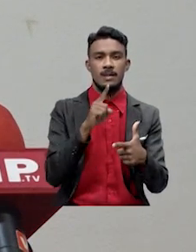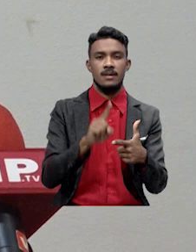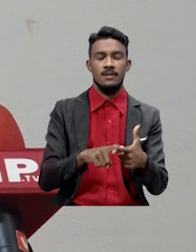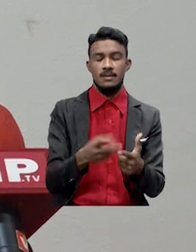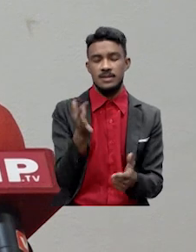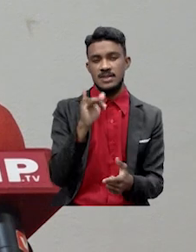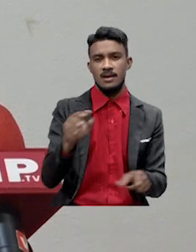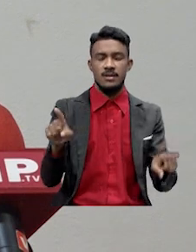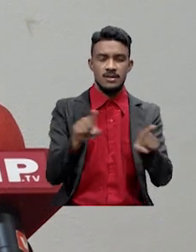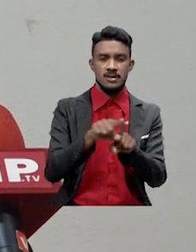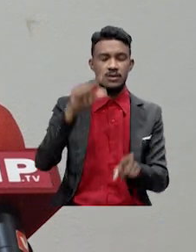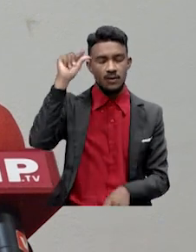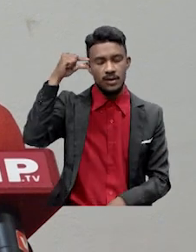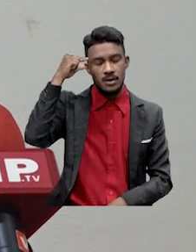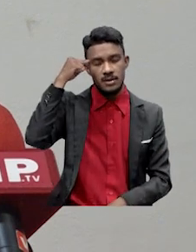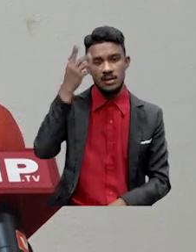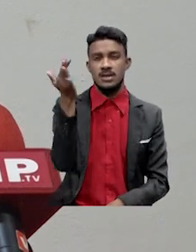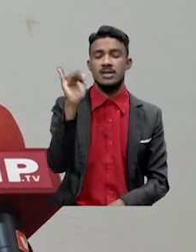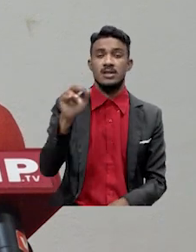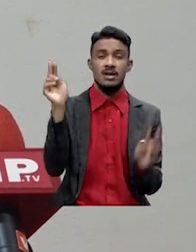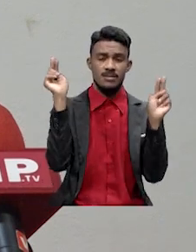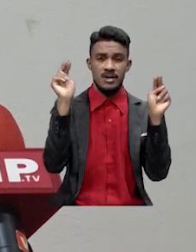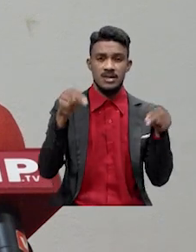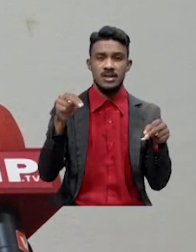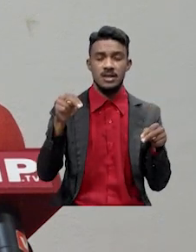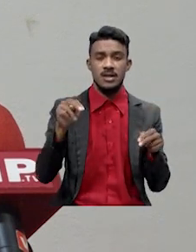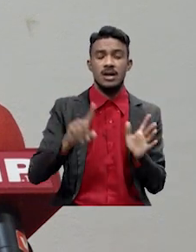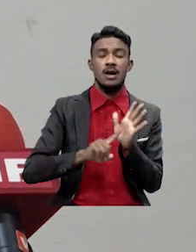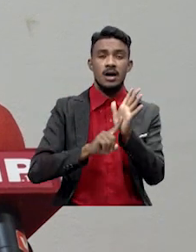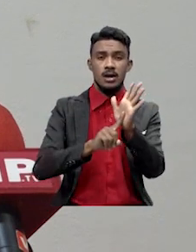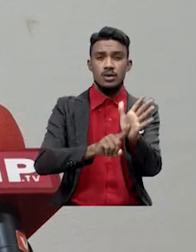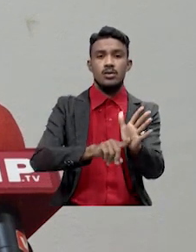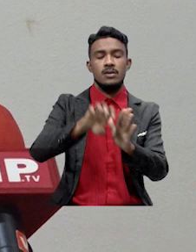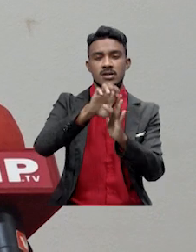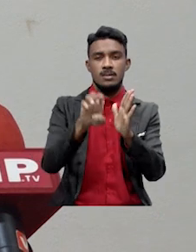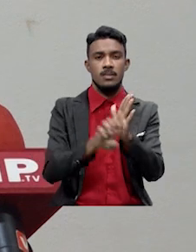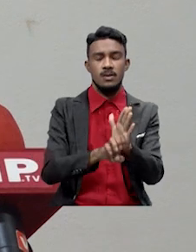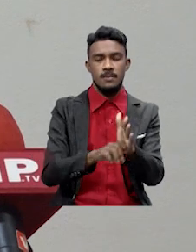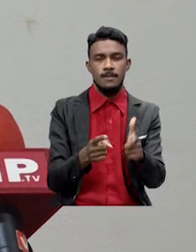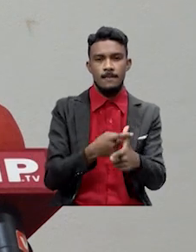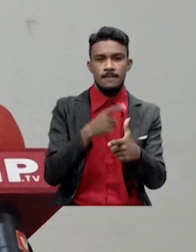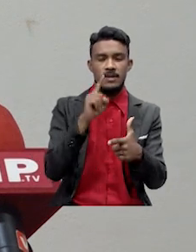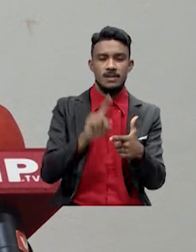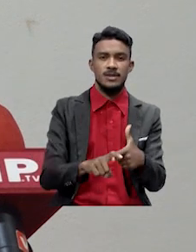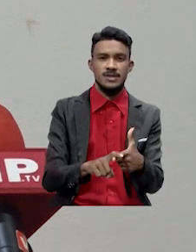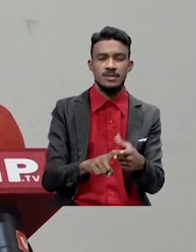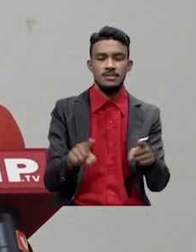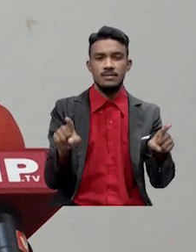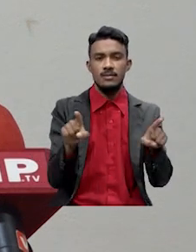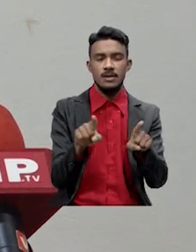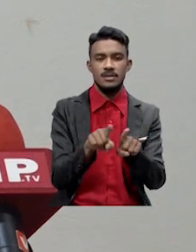se as governantes, se precisa atuar tudo exemplo, né? Depois, né,